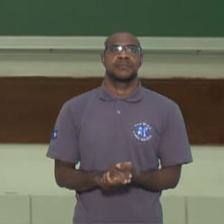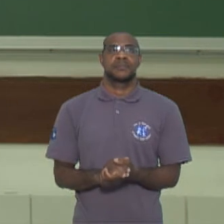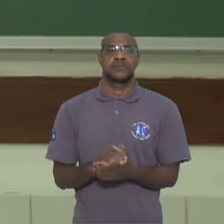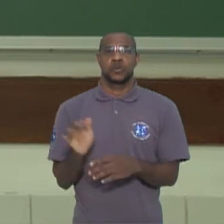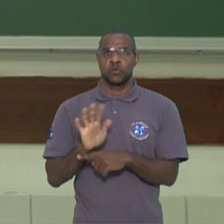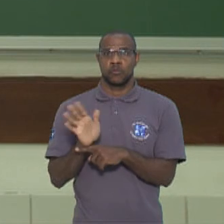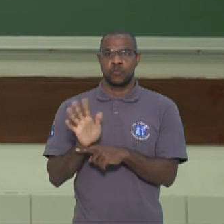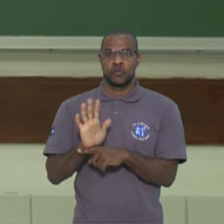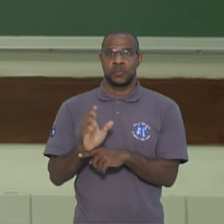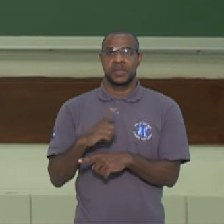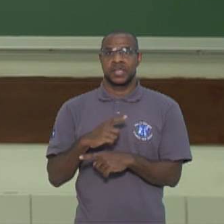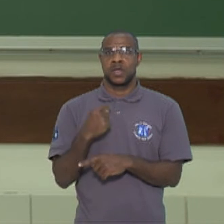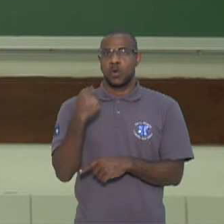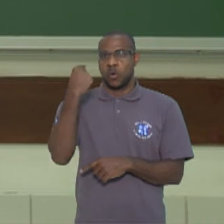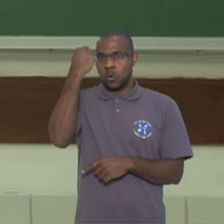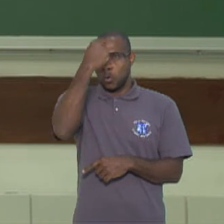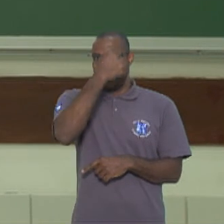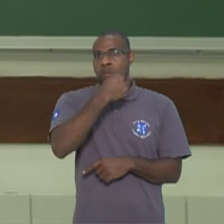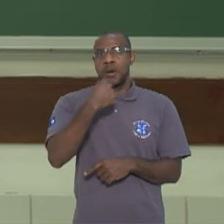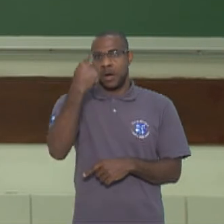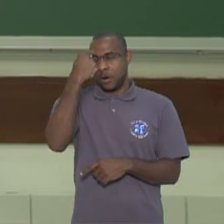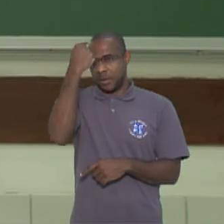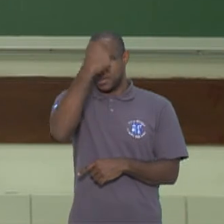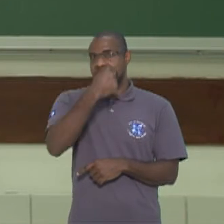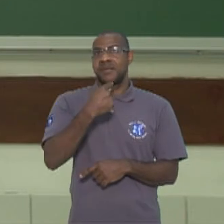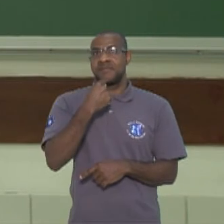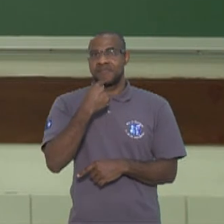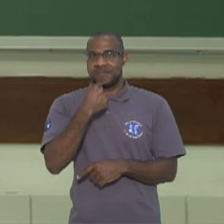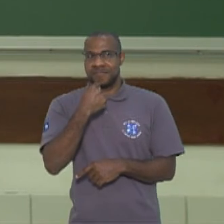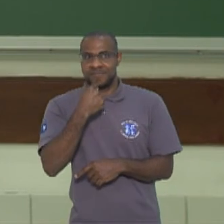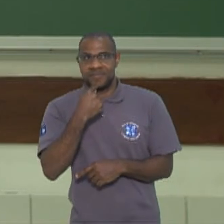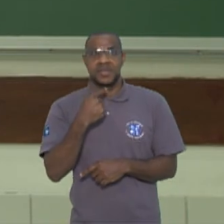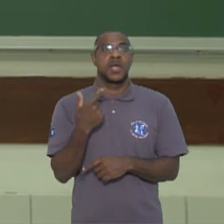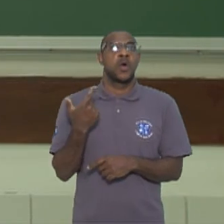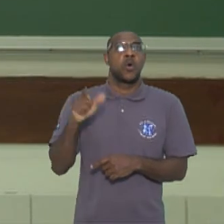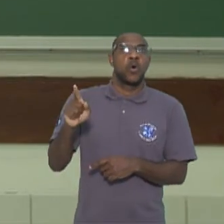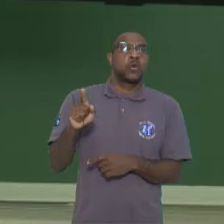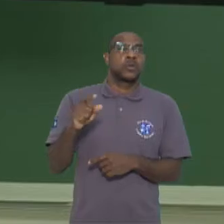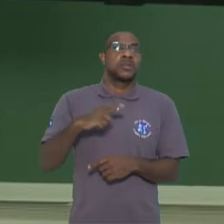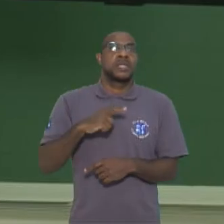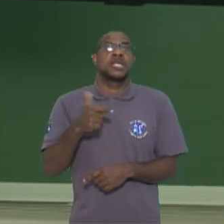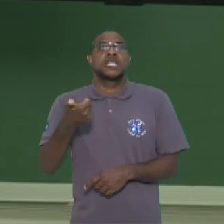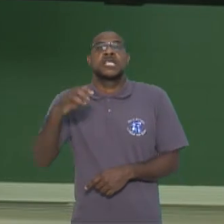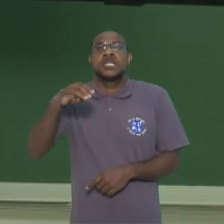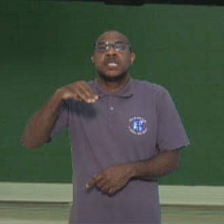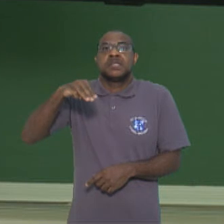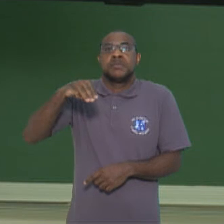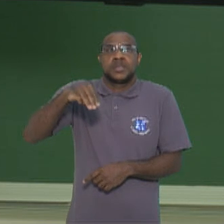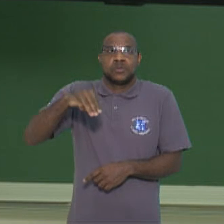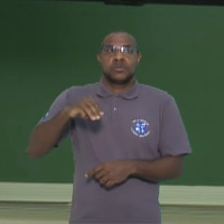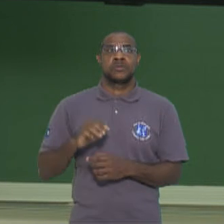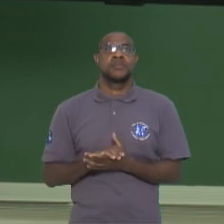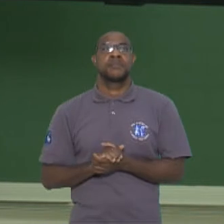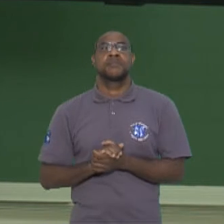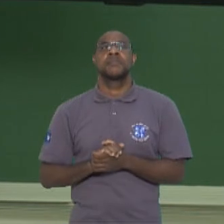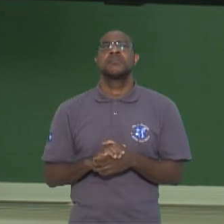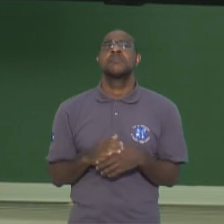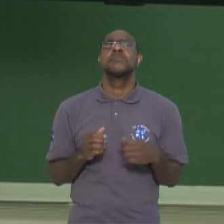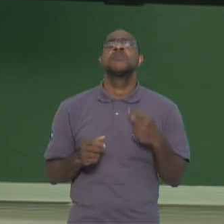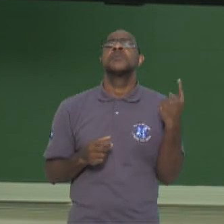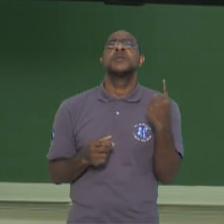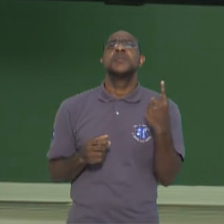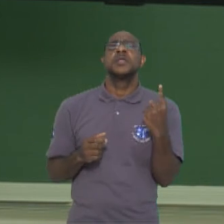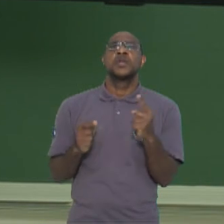filme possui 1 hora e 30 minutos de duração, já o outro, 15 minutos. O que é possível afirmar a partir disso? A. O primeiro é